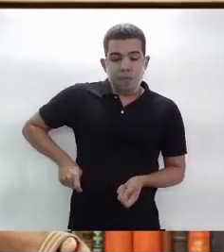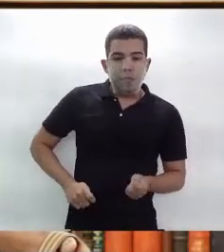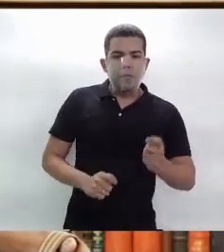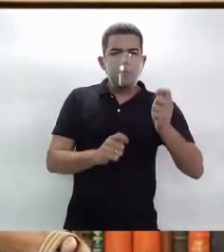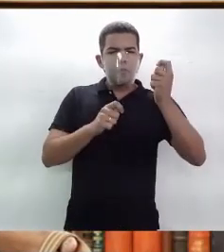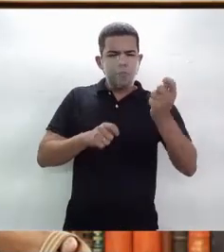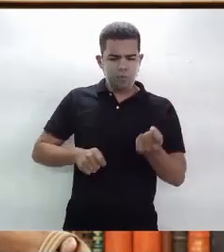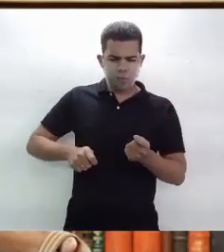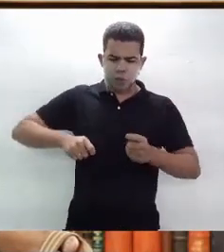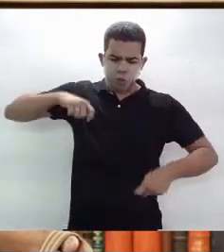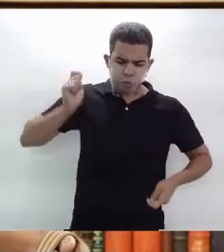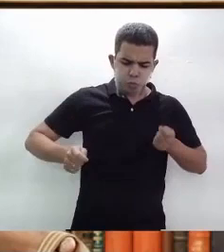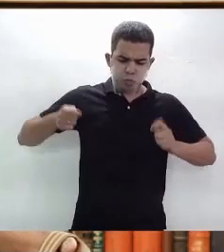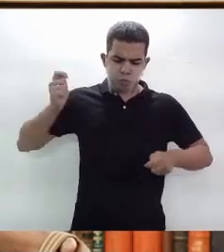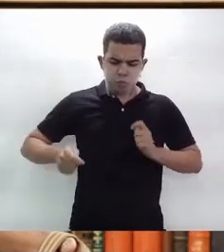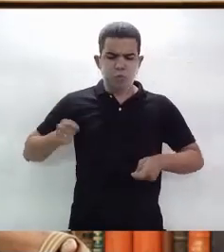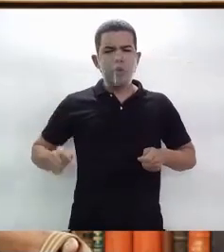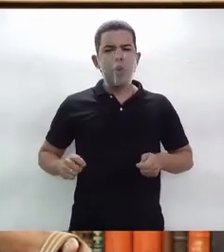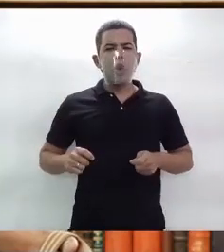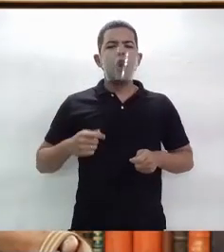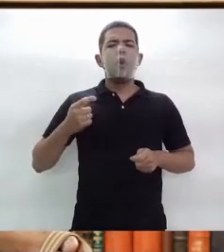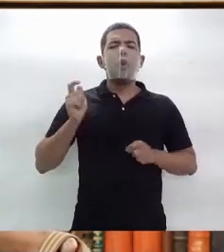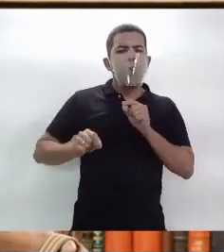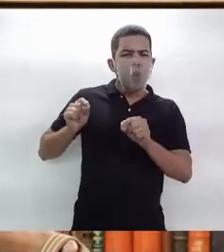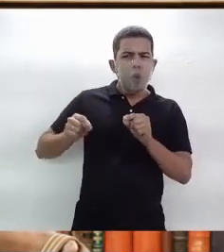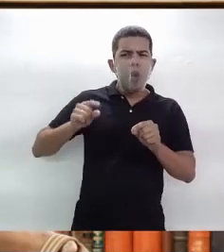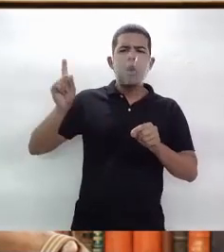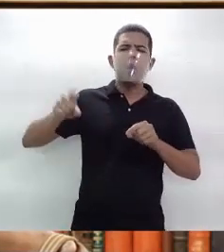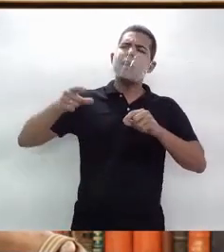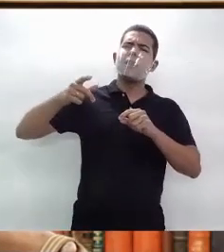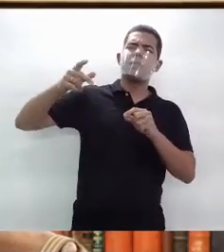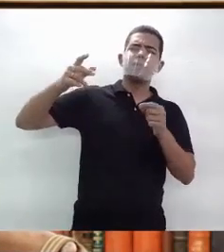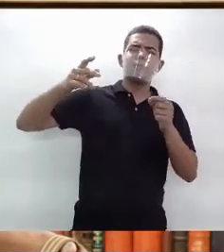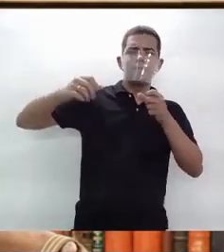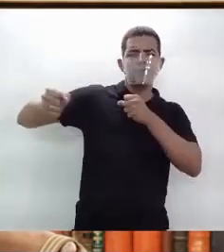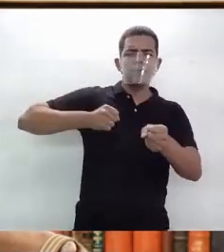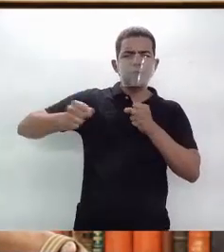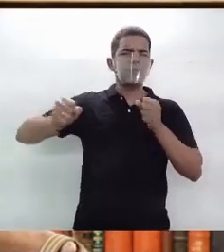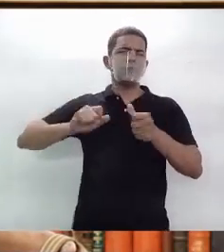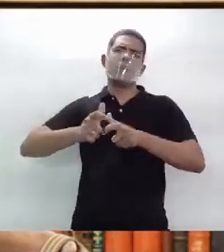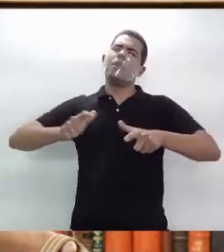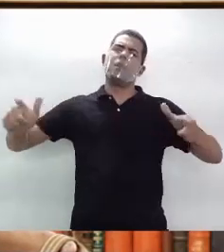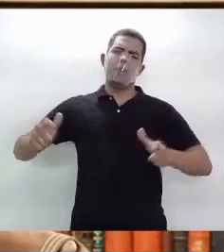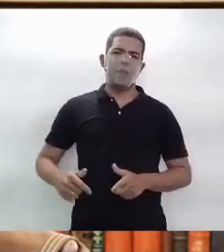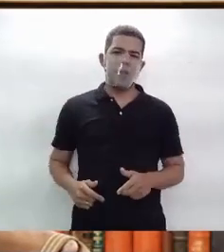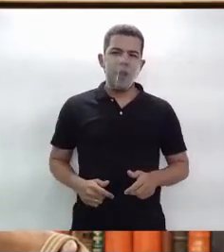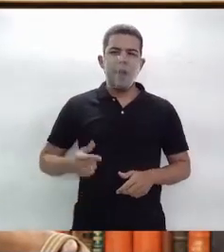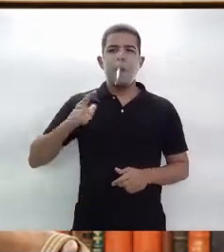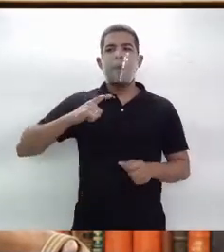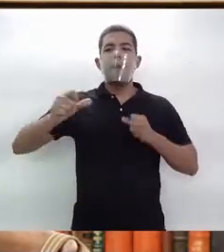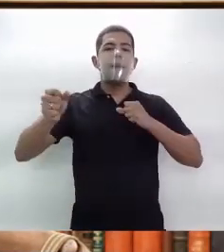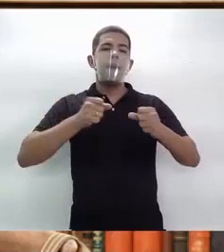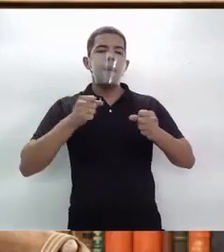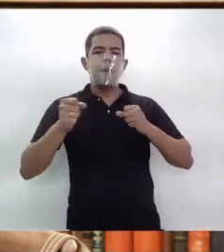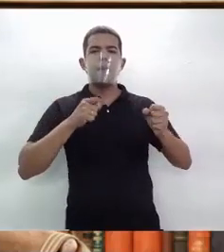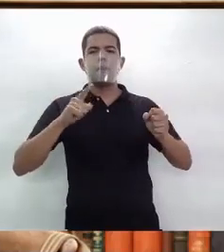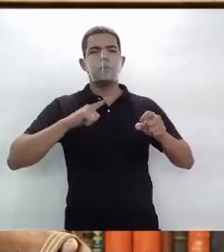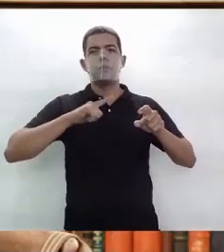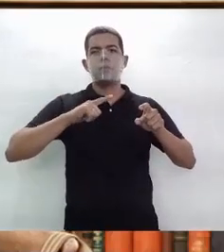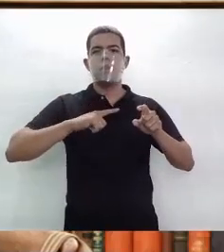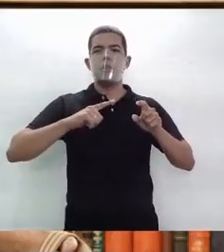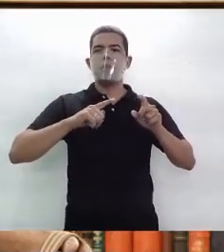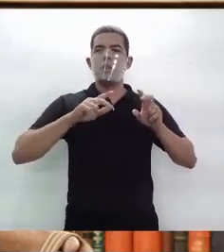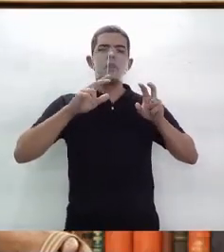uma vivência, uma discussão muito ampla e uma oportunidade, né? Você vai ver muitas discussões sobre sexualidade,